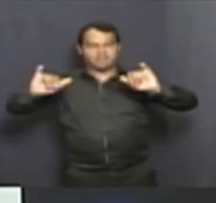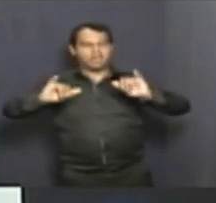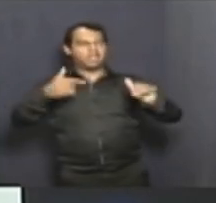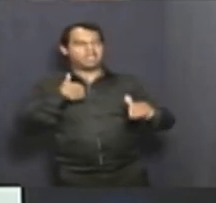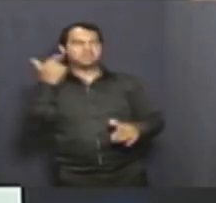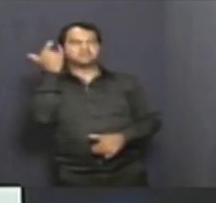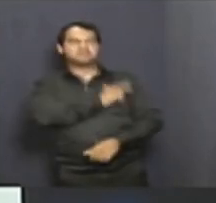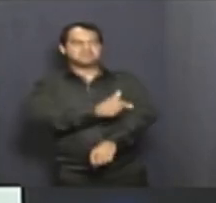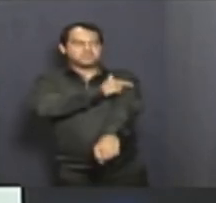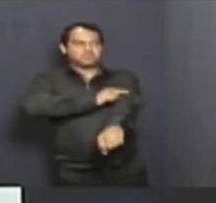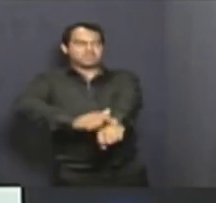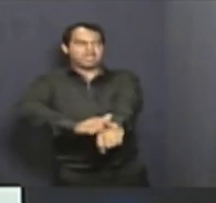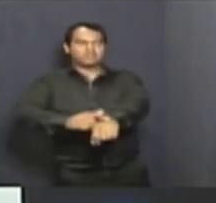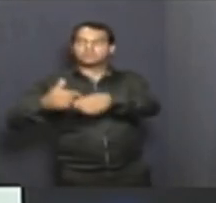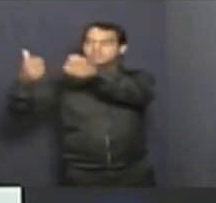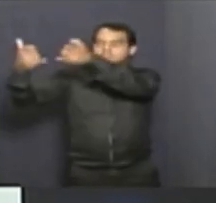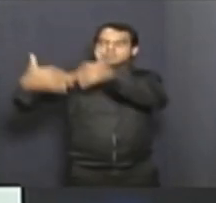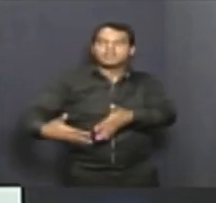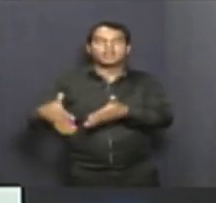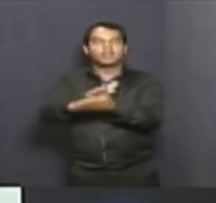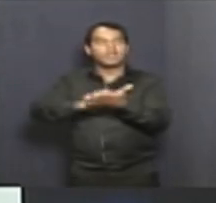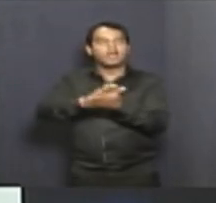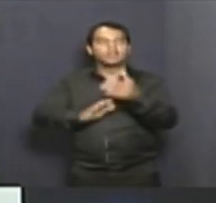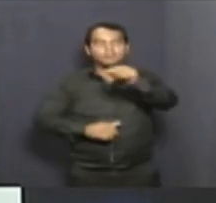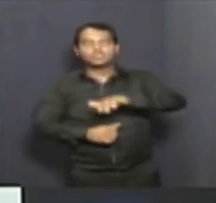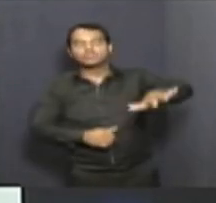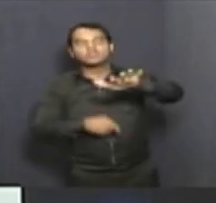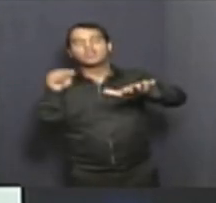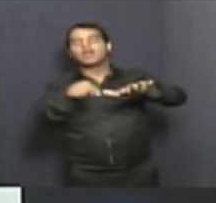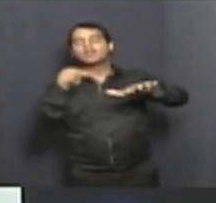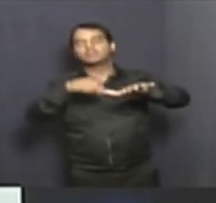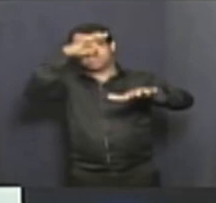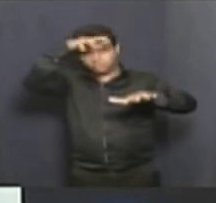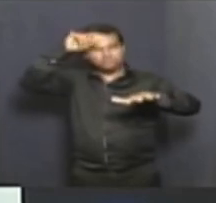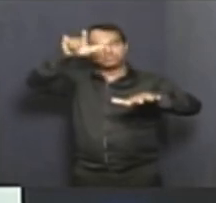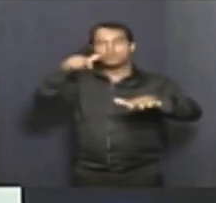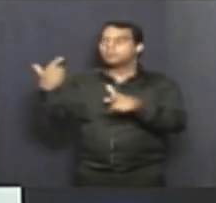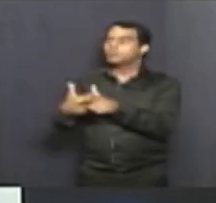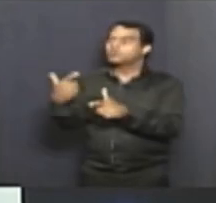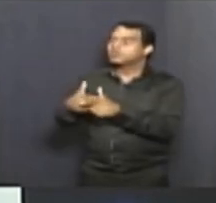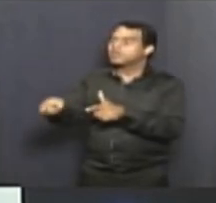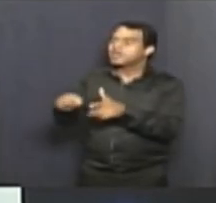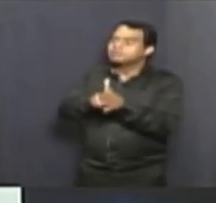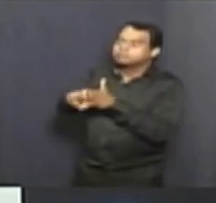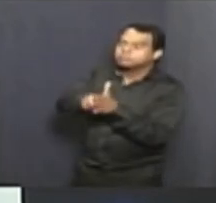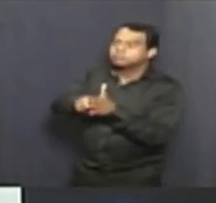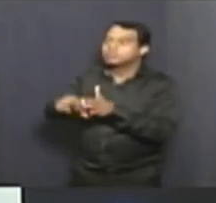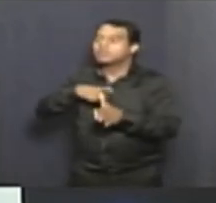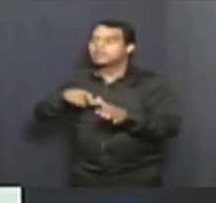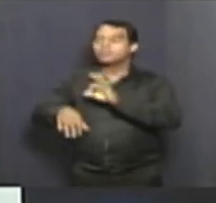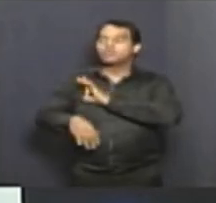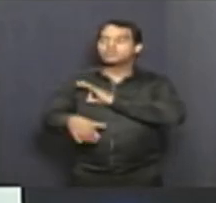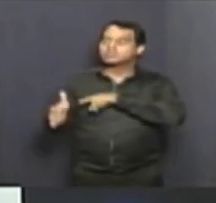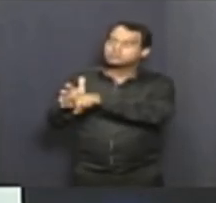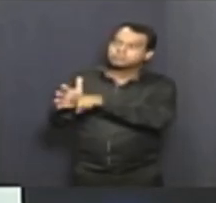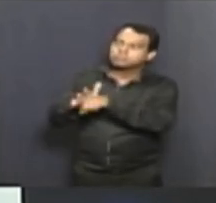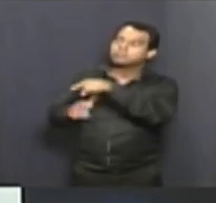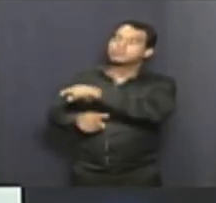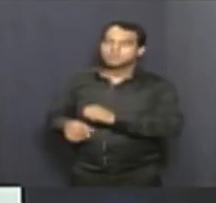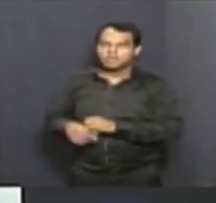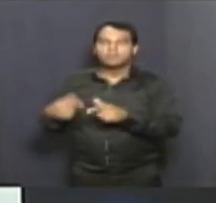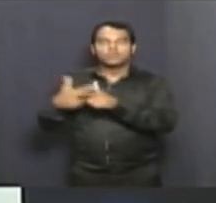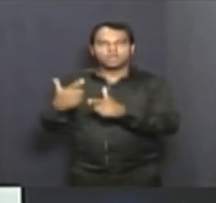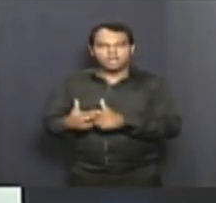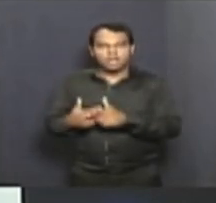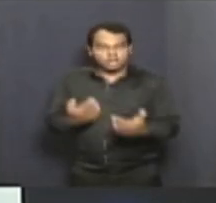moral e não explica principalmente a sociedade do mato grosso do sul o porquê que está sendo investigado também e cabe a todos